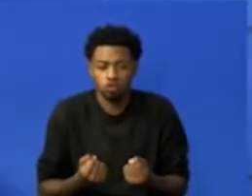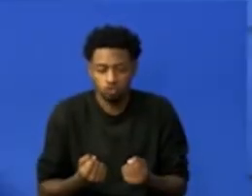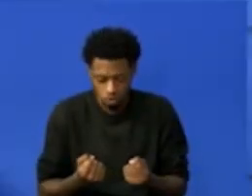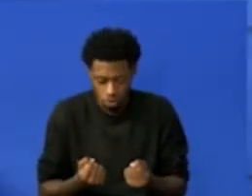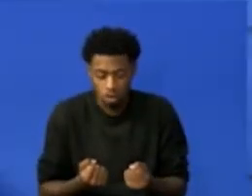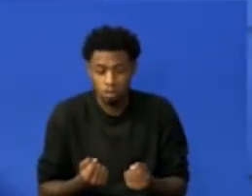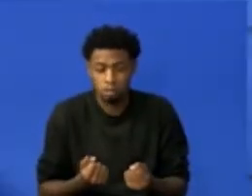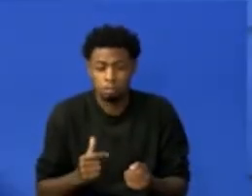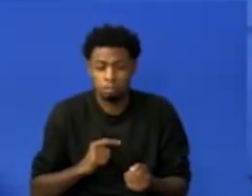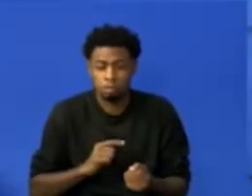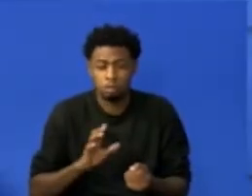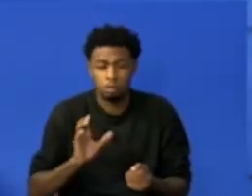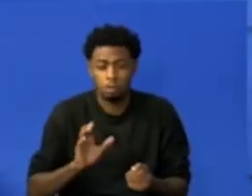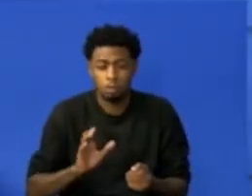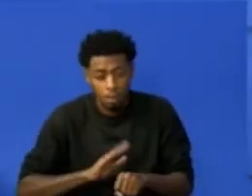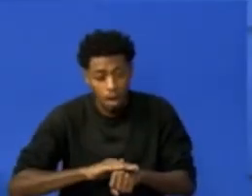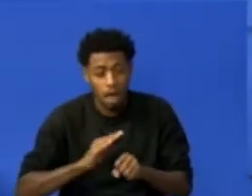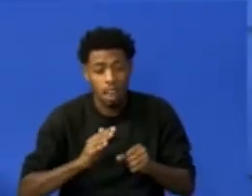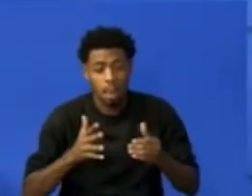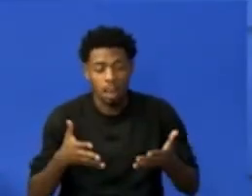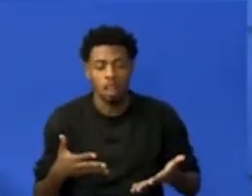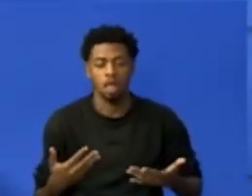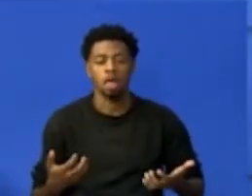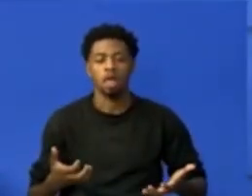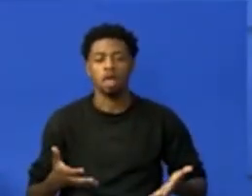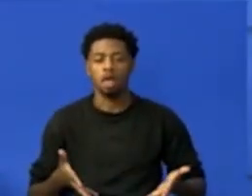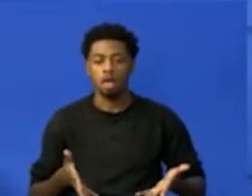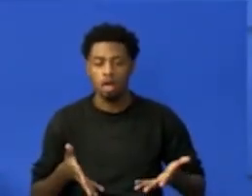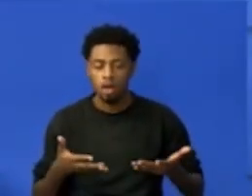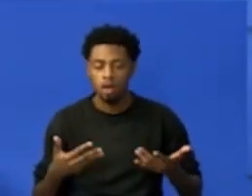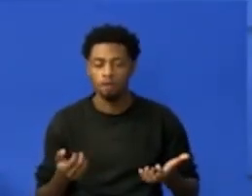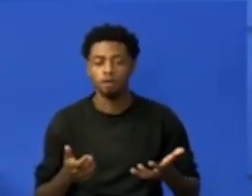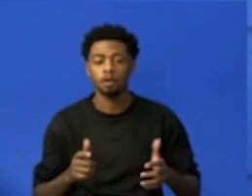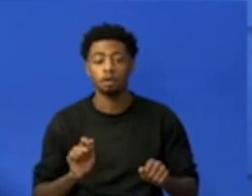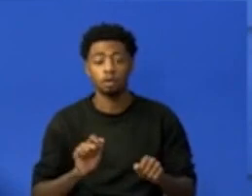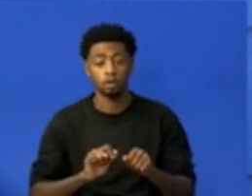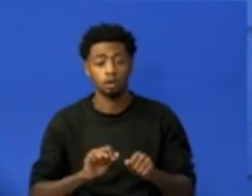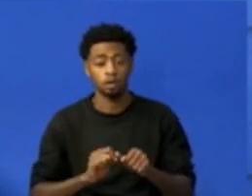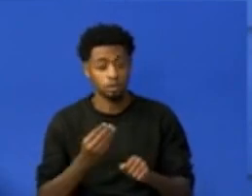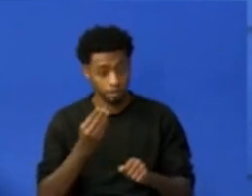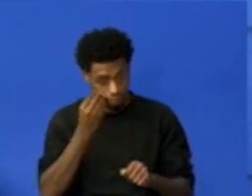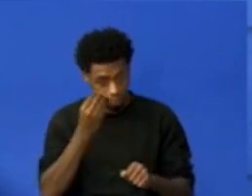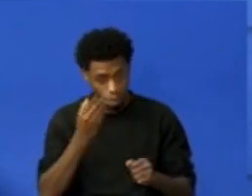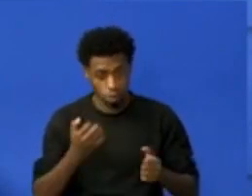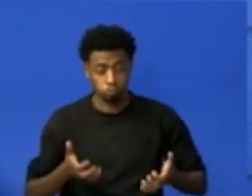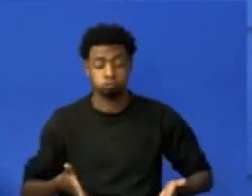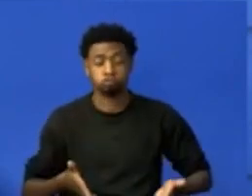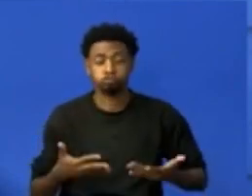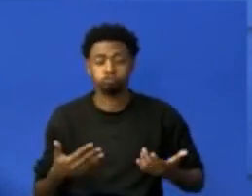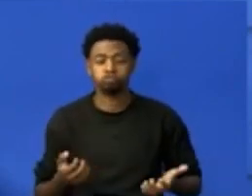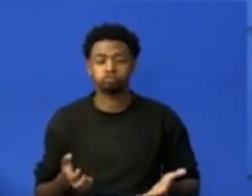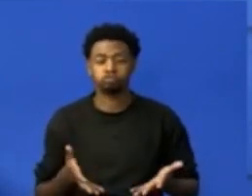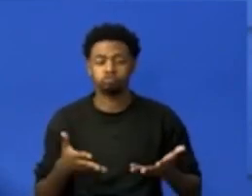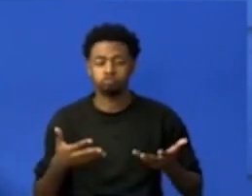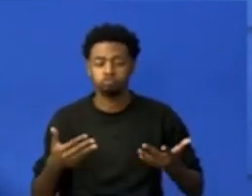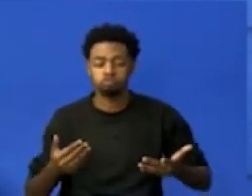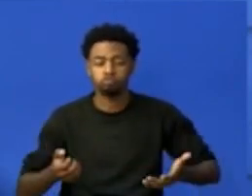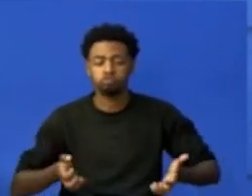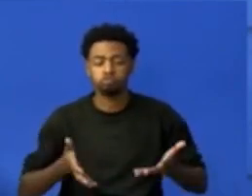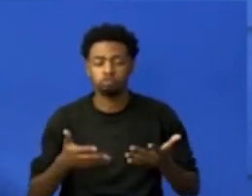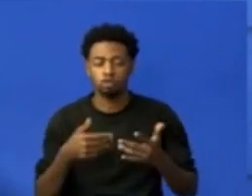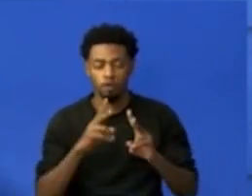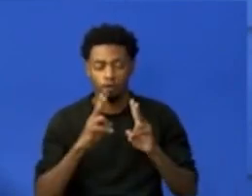músculo, articulações, principalmente tentando reduzir o aumento de pressão desencadeado pelo treinamento de